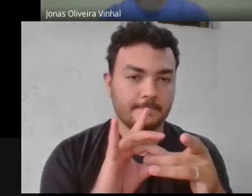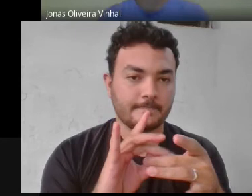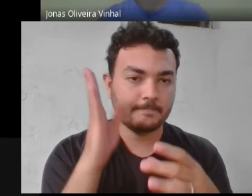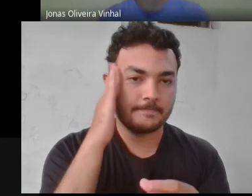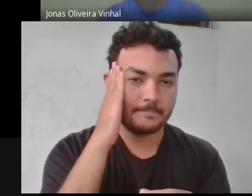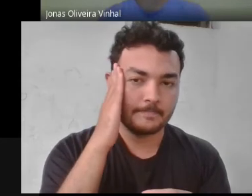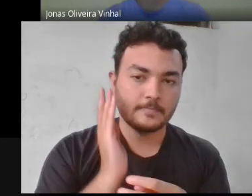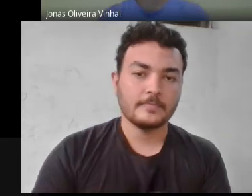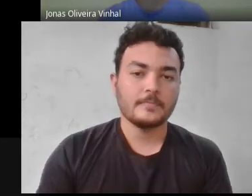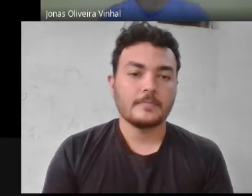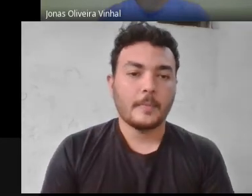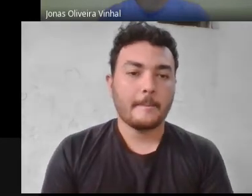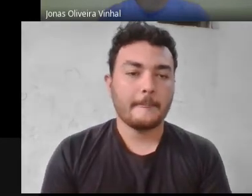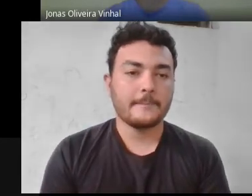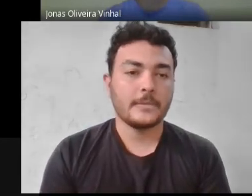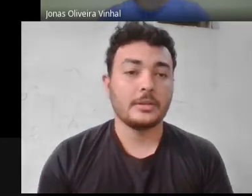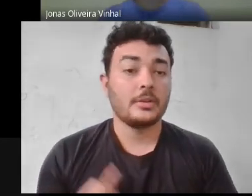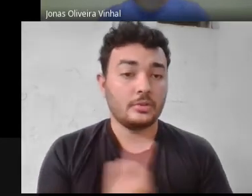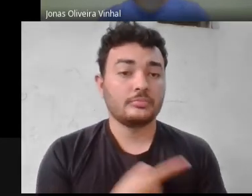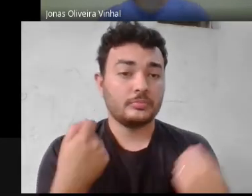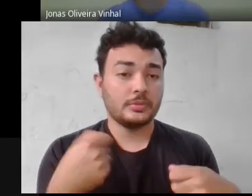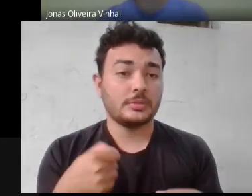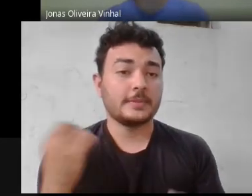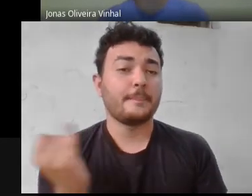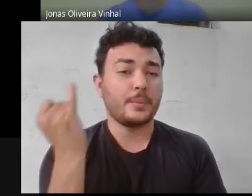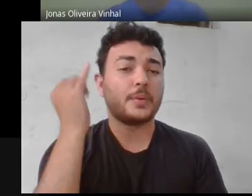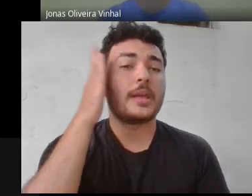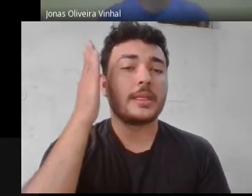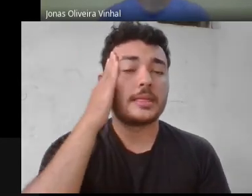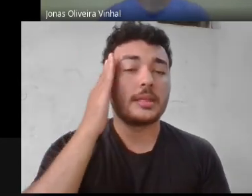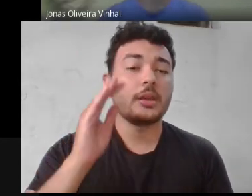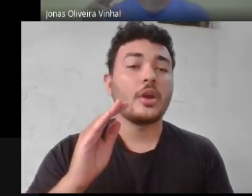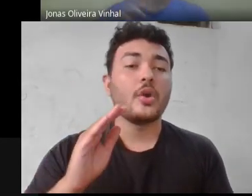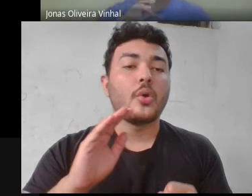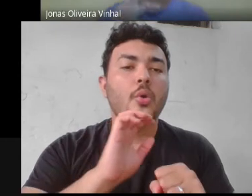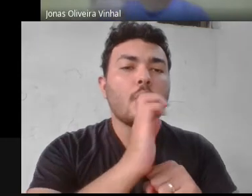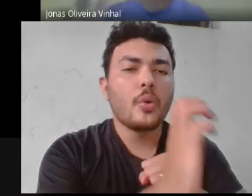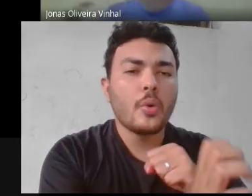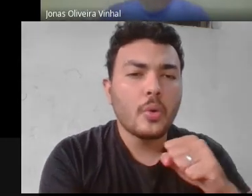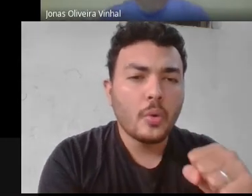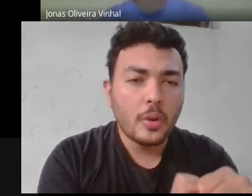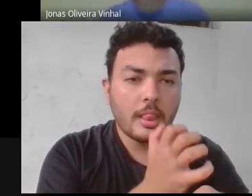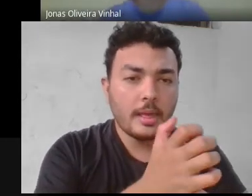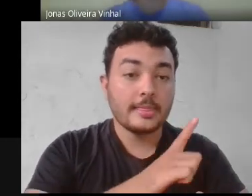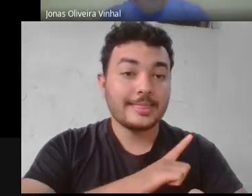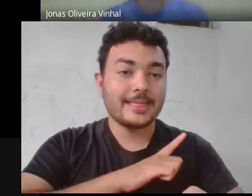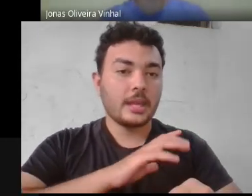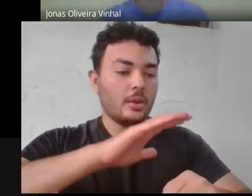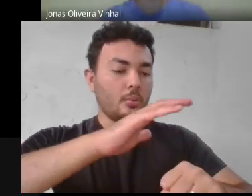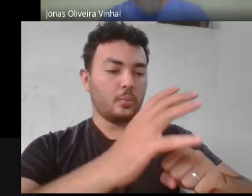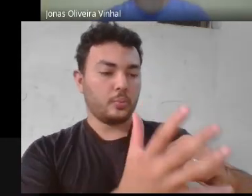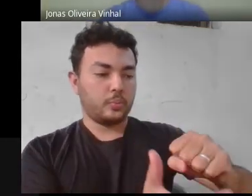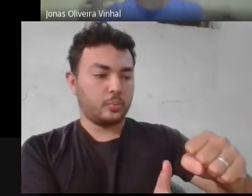gente entender, o fundamental, na verdade, é a gente entender que os elétrons ocupam uma determinada região